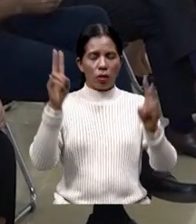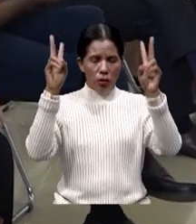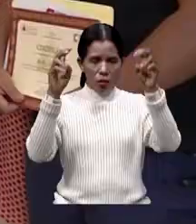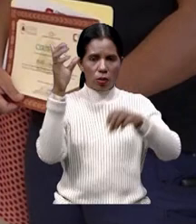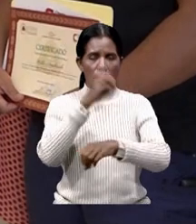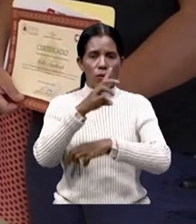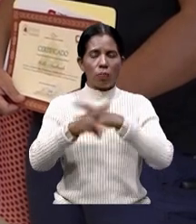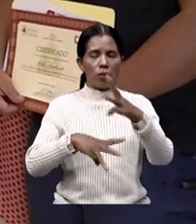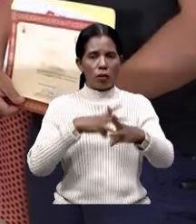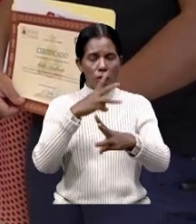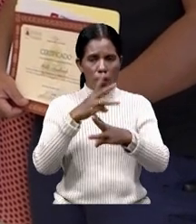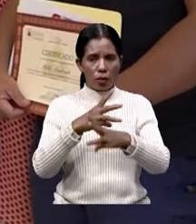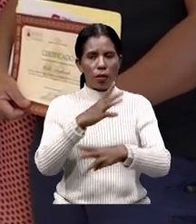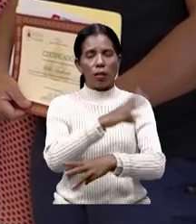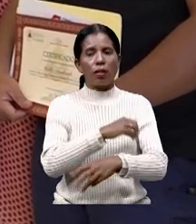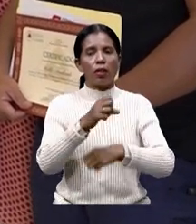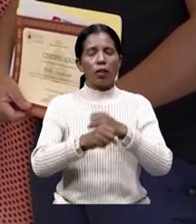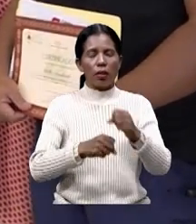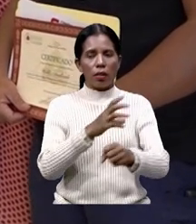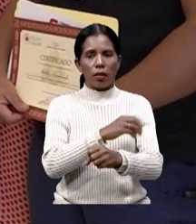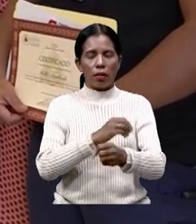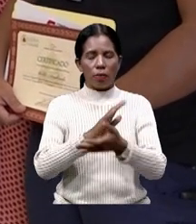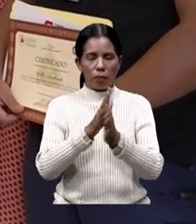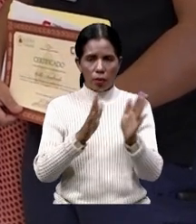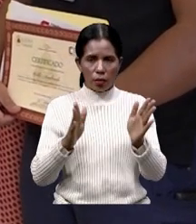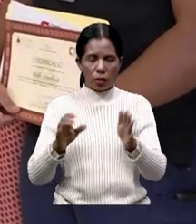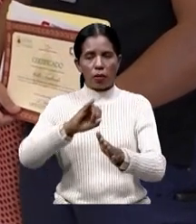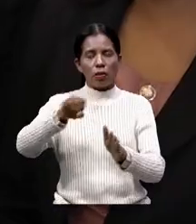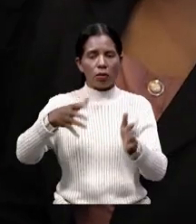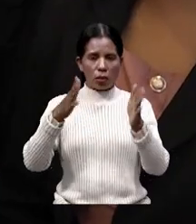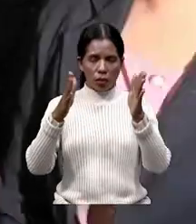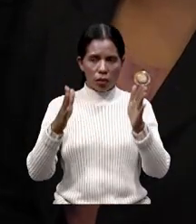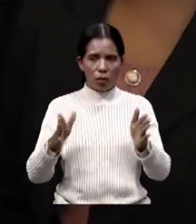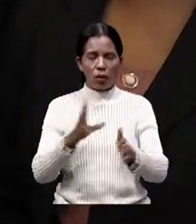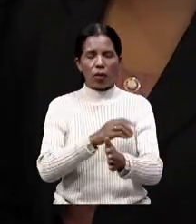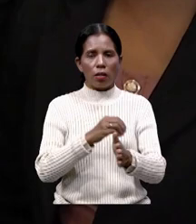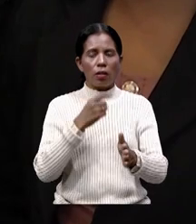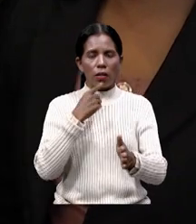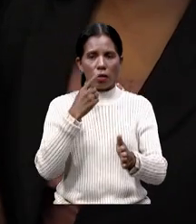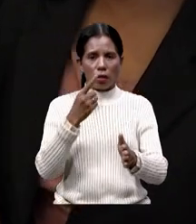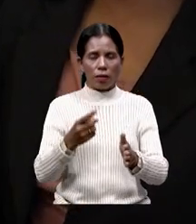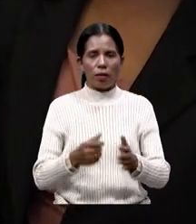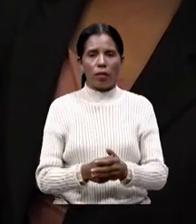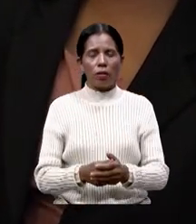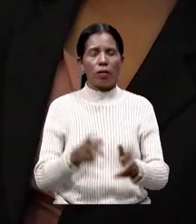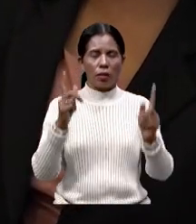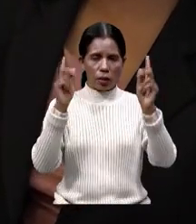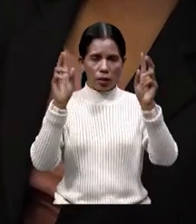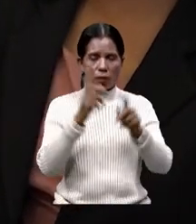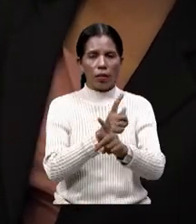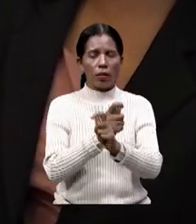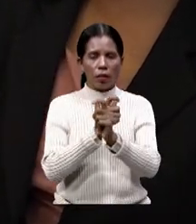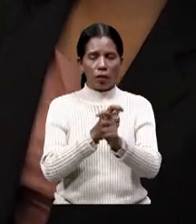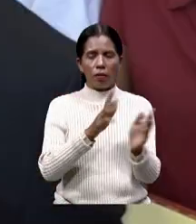para a Liberdade de Imprensa, Tinan Nemak, Press for the Planet, Journalism in the Face of the Environmental Crisis, Colientetun, Imprensa